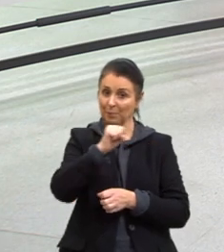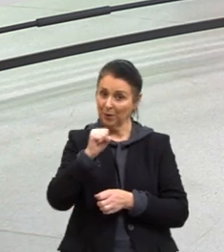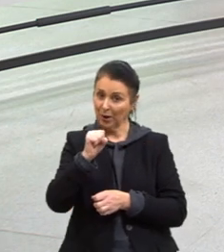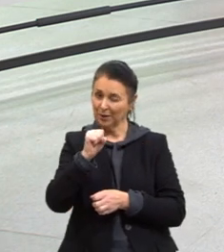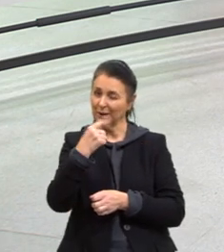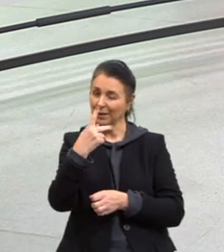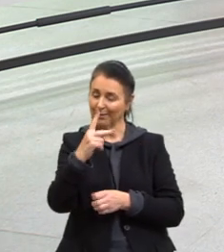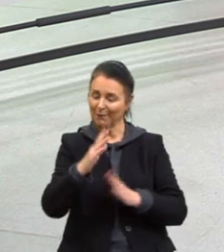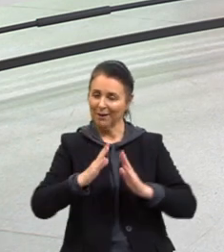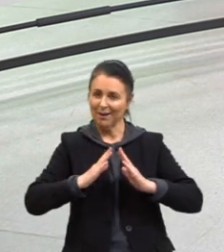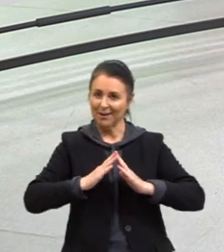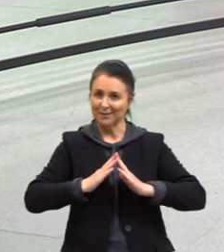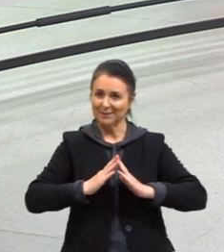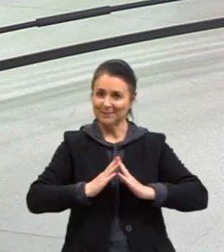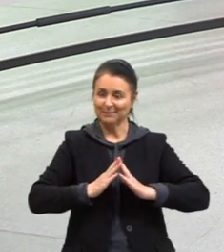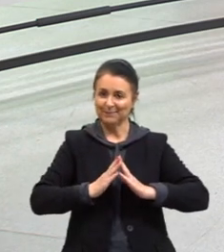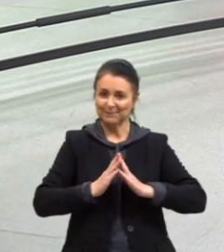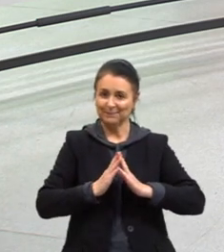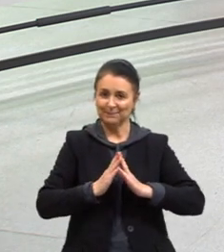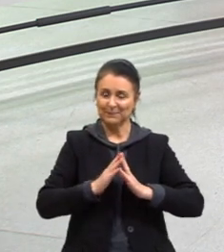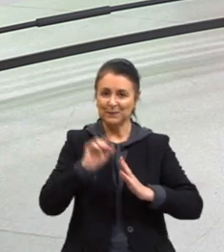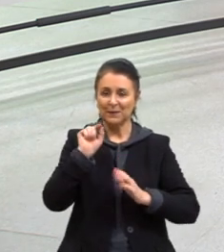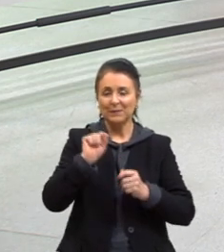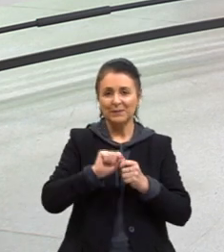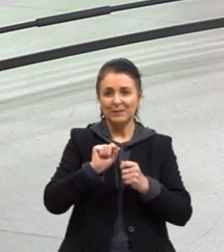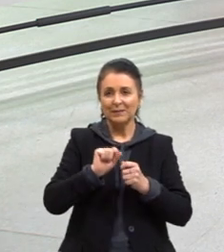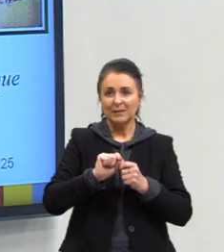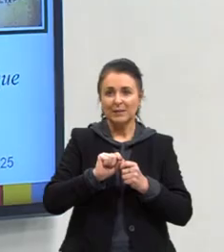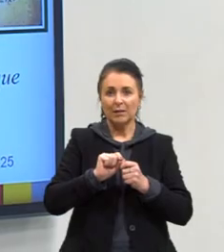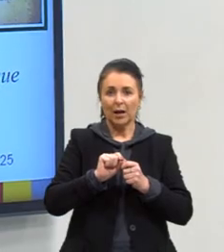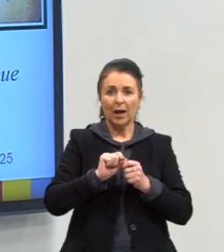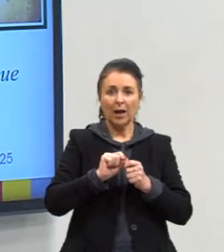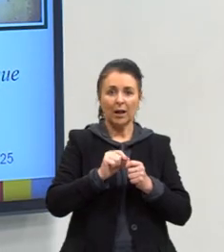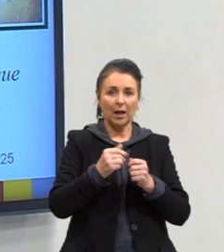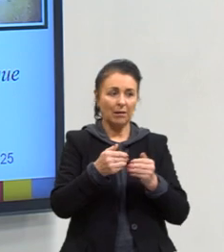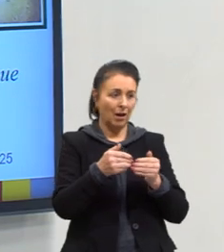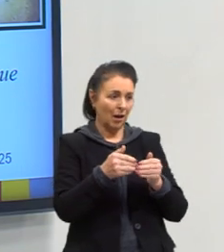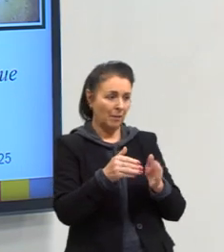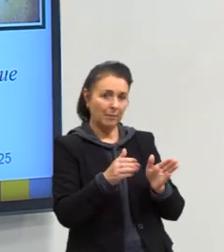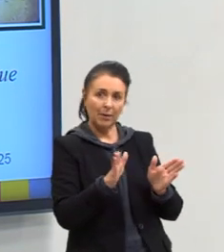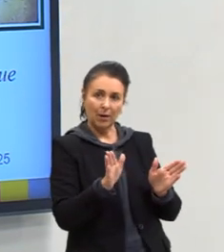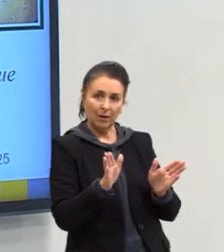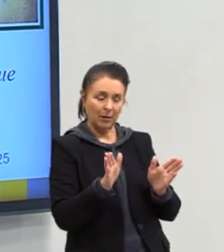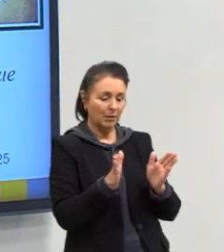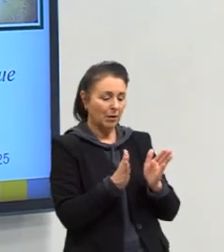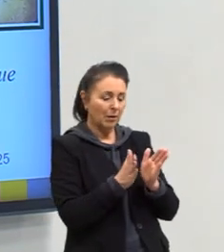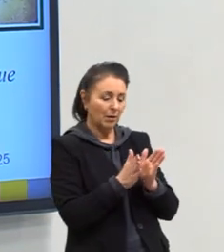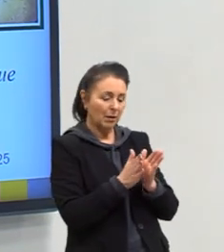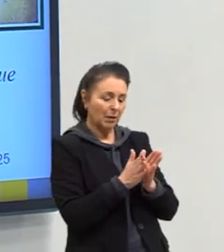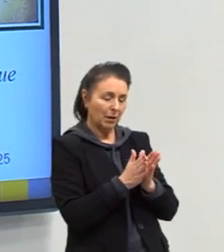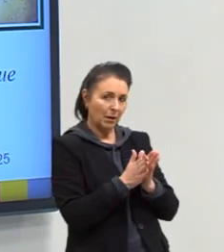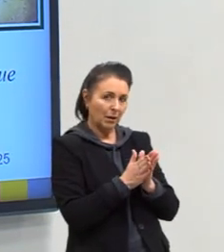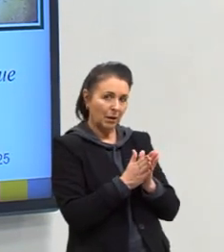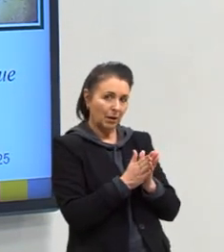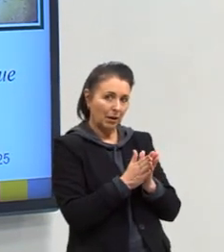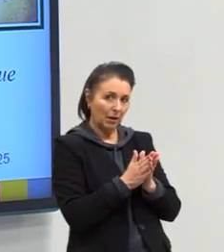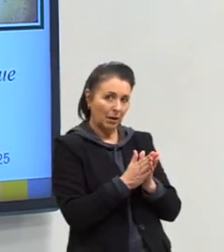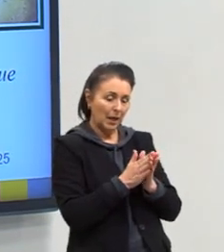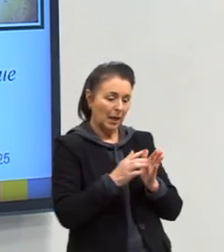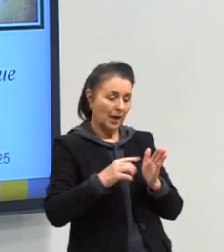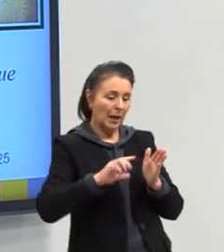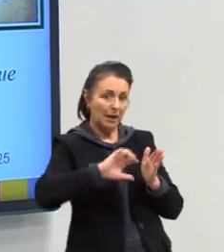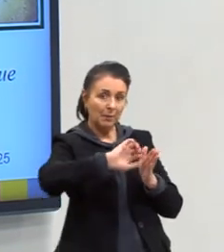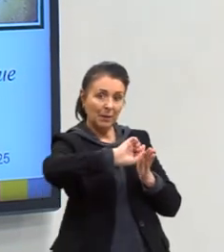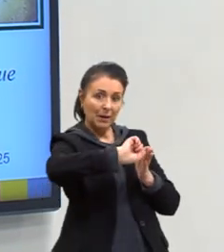porta da nossa casa é o quê que vocês vão fazer vocês vão deixar ela aberta tá só que só encostadinha aí vocês encostam o dedo aqui